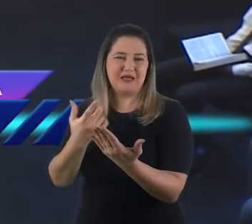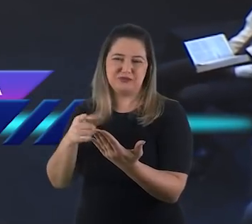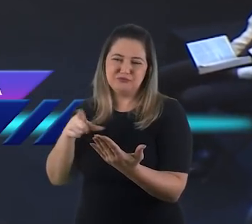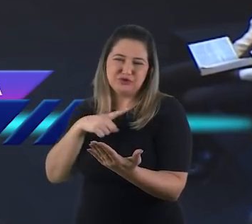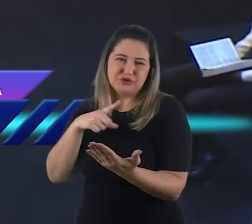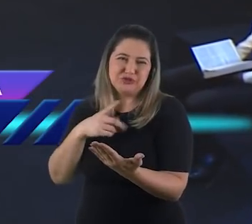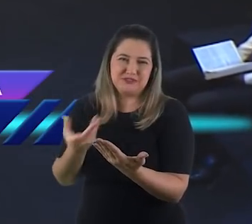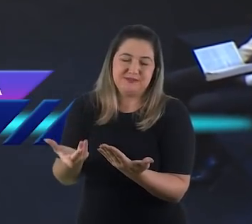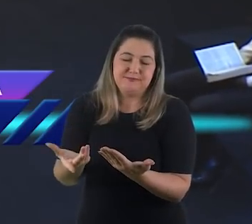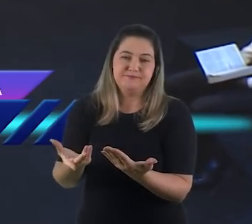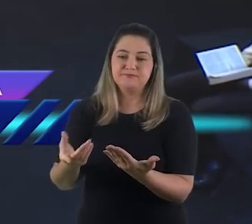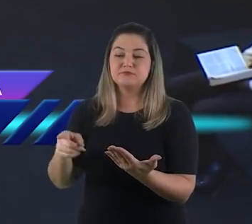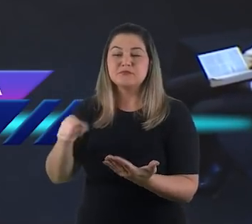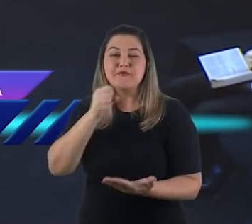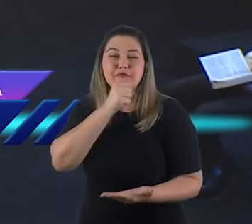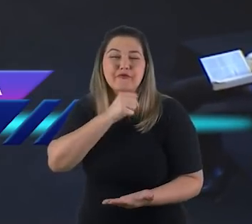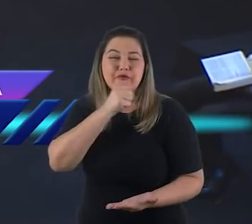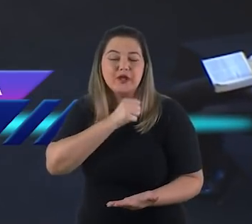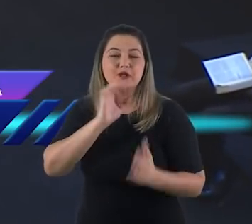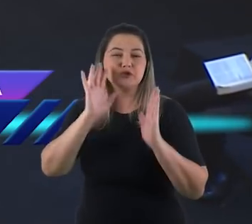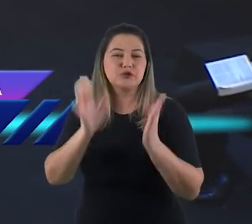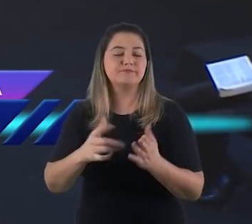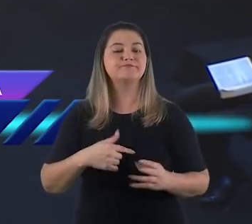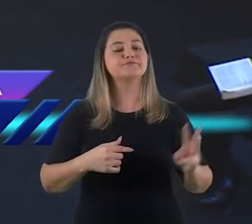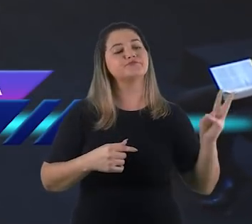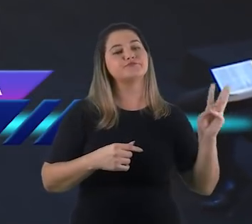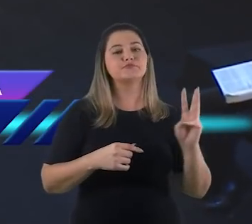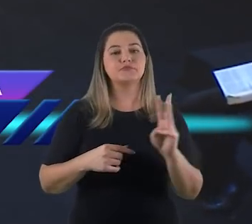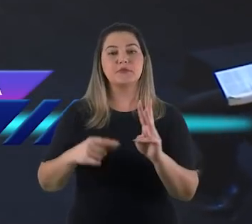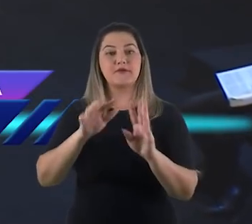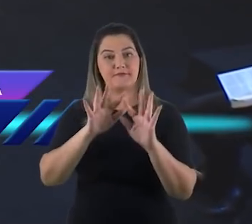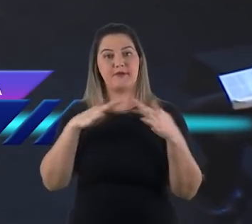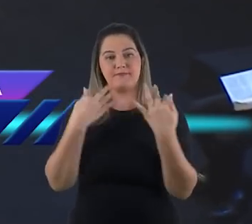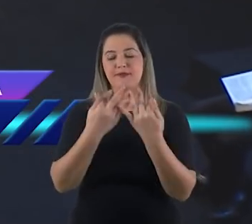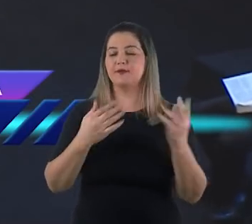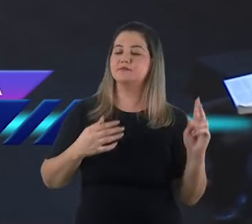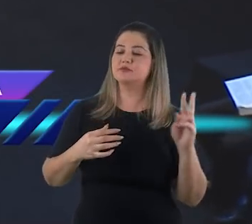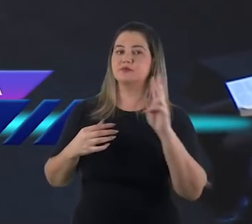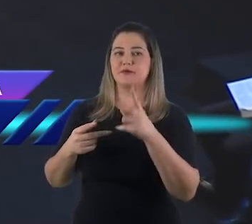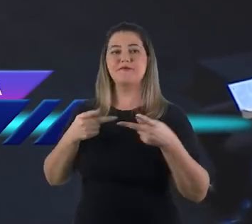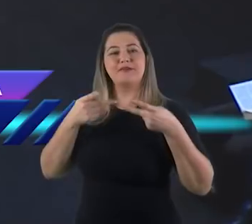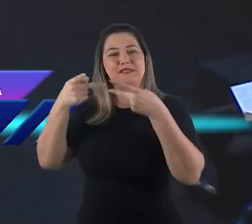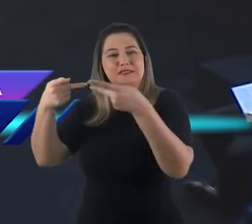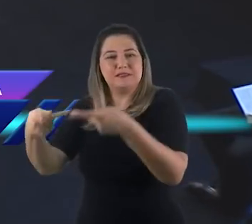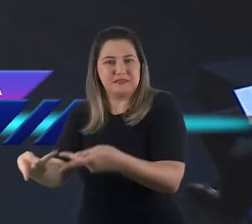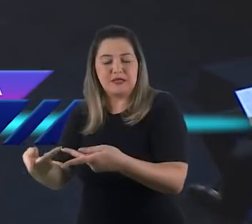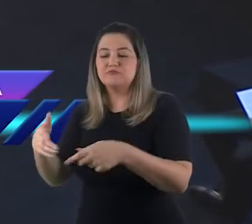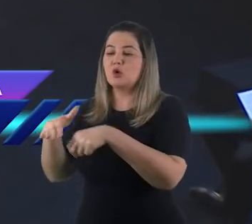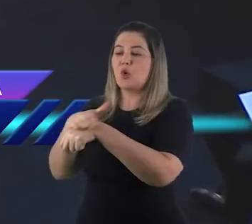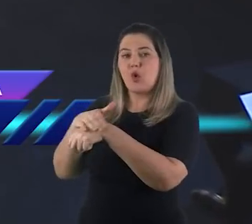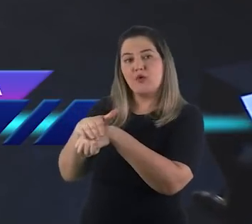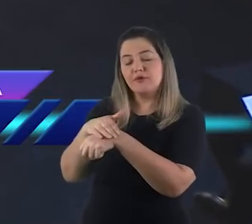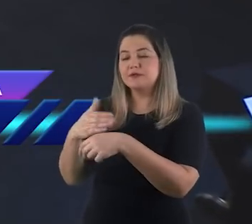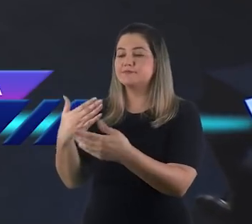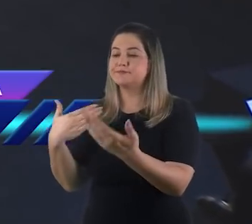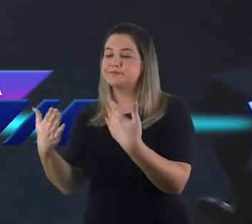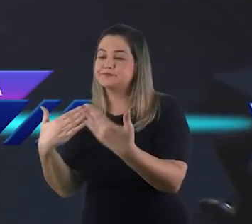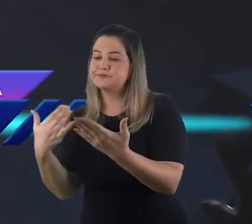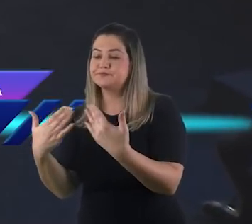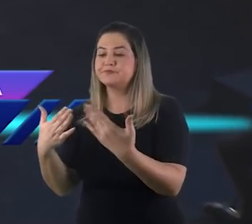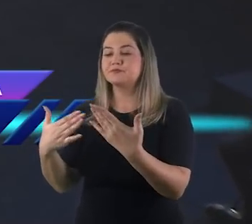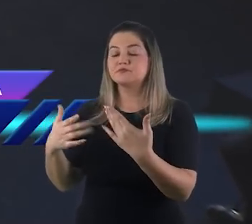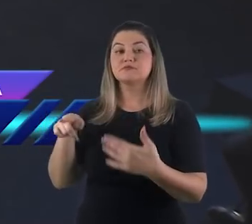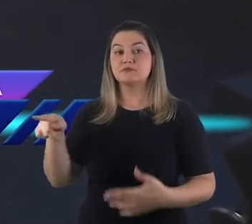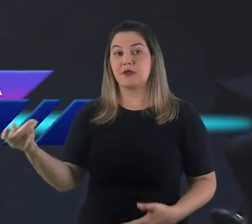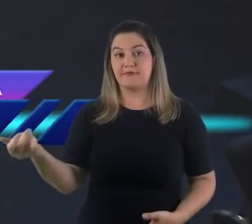qualquer coisa que aparecia, já idosa. Essa família, na casa dela, começou a conversar com ela e ela disse assim,